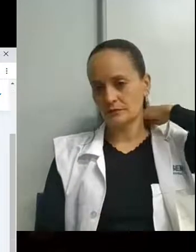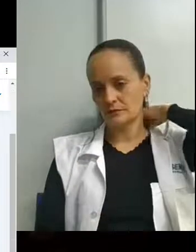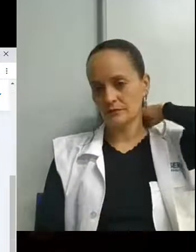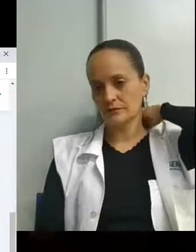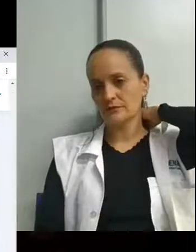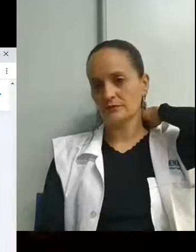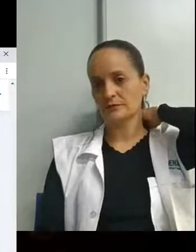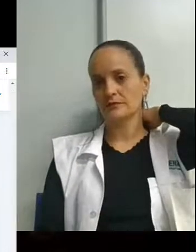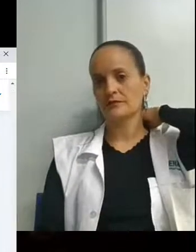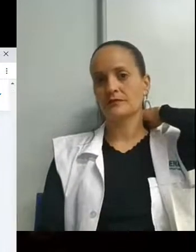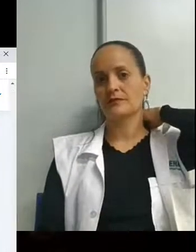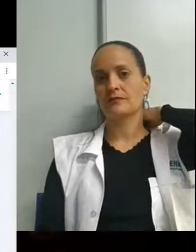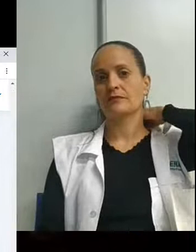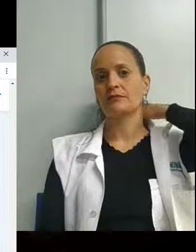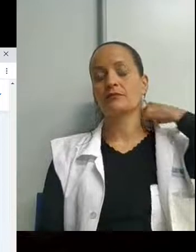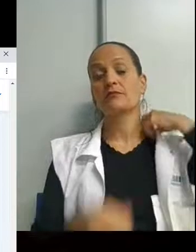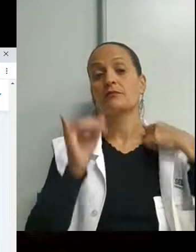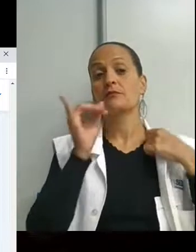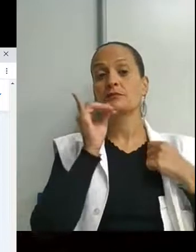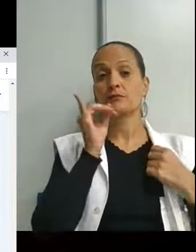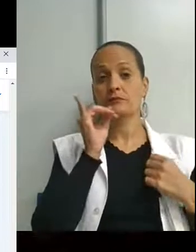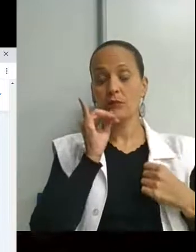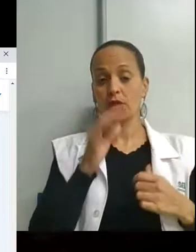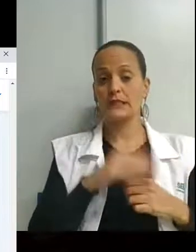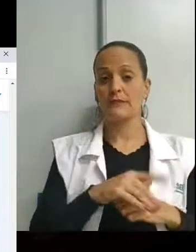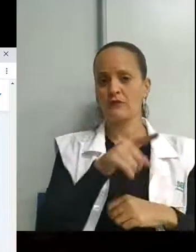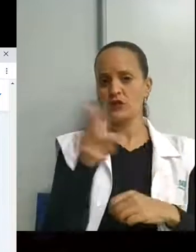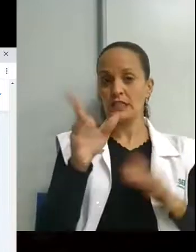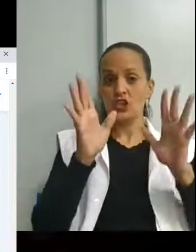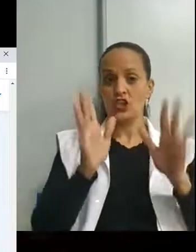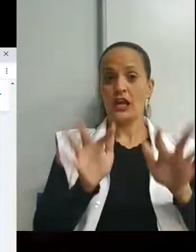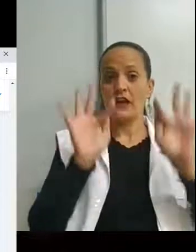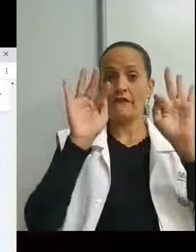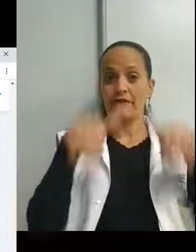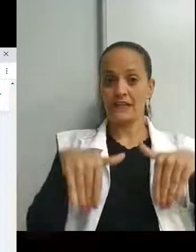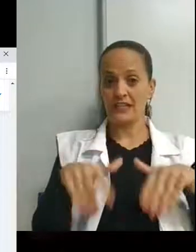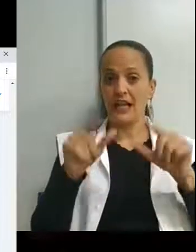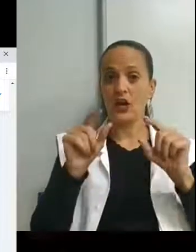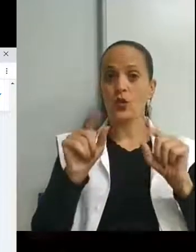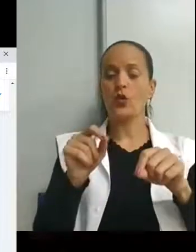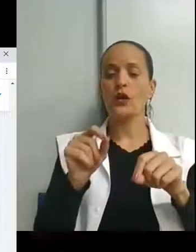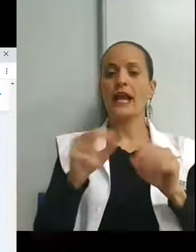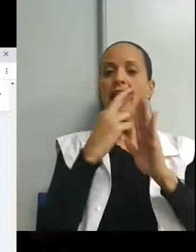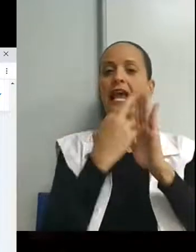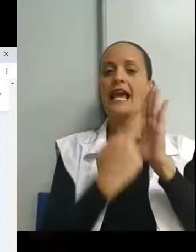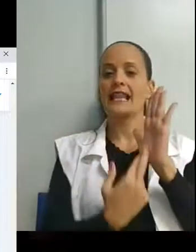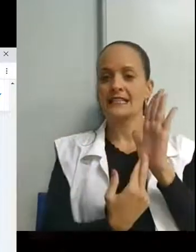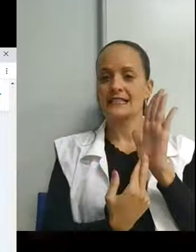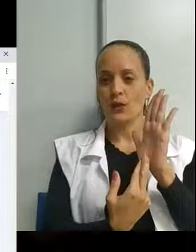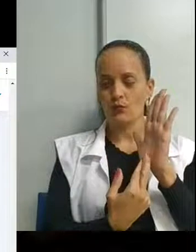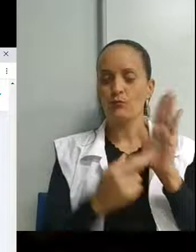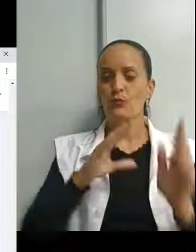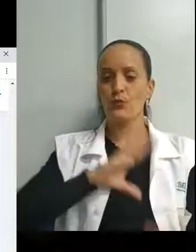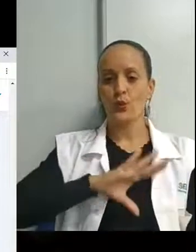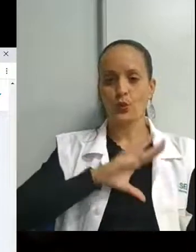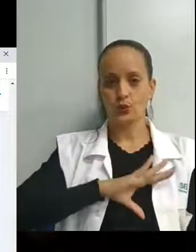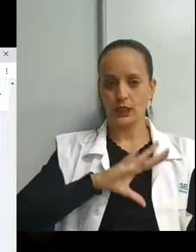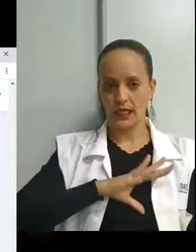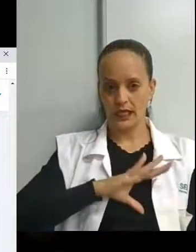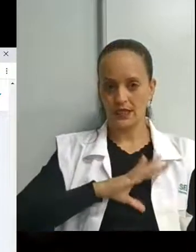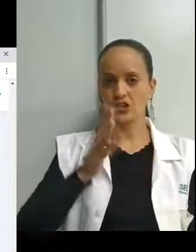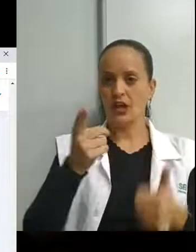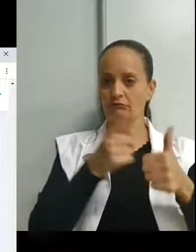Então, aqui, por exemplo, ó, vocês já finalizaram aqui, ó, a unidade curricular de técnicas de redação, né? Estão finalizando hoje aqui, ó,